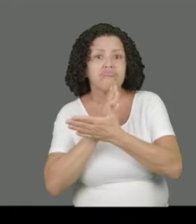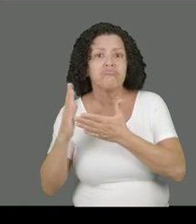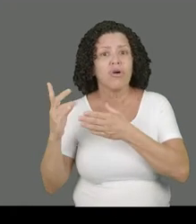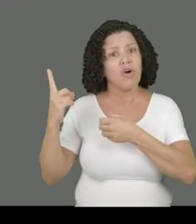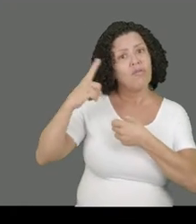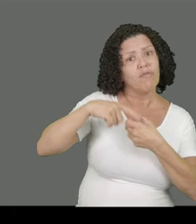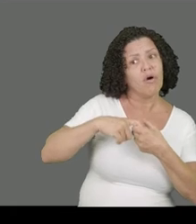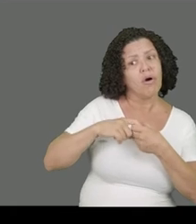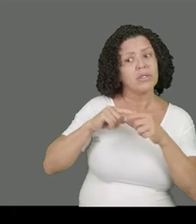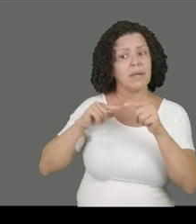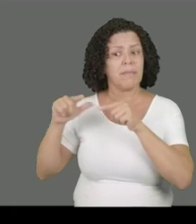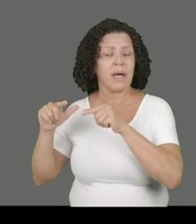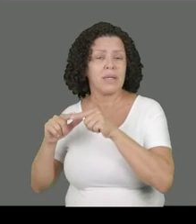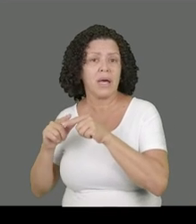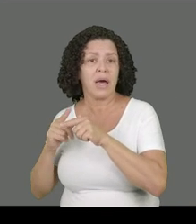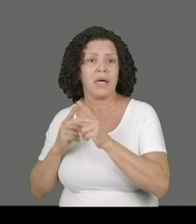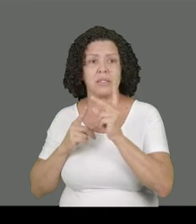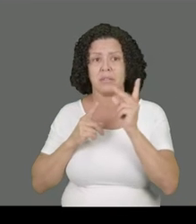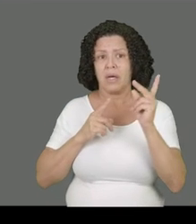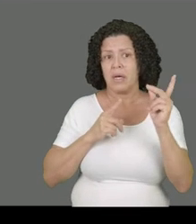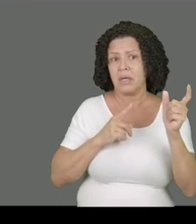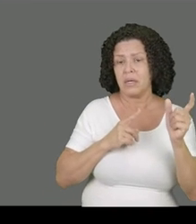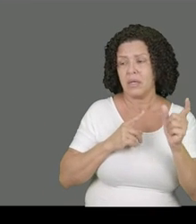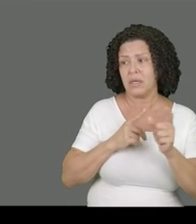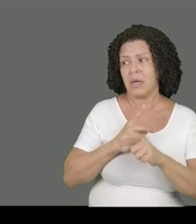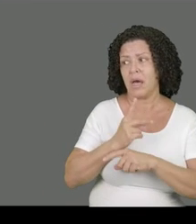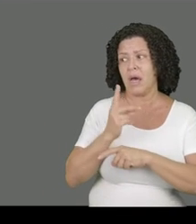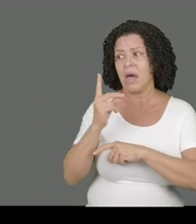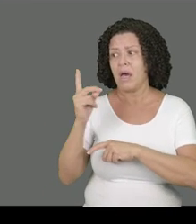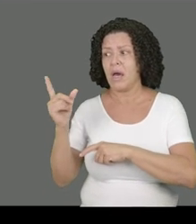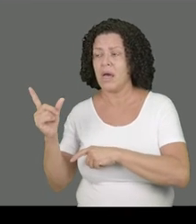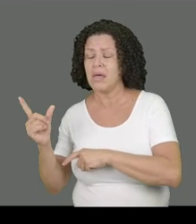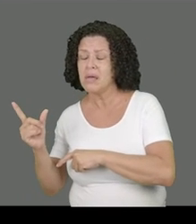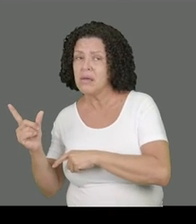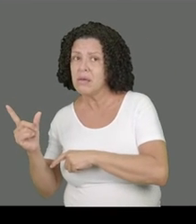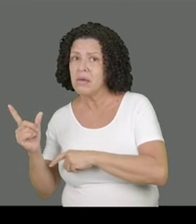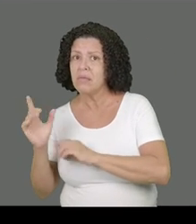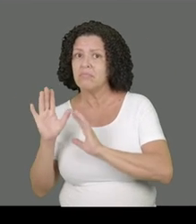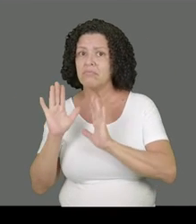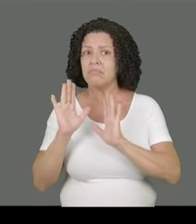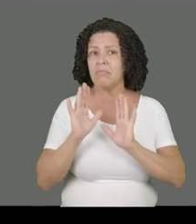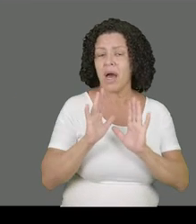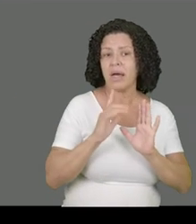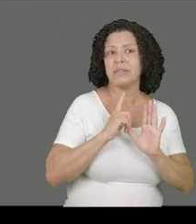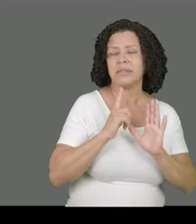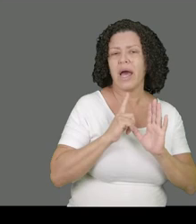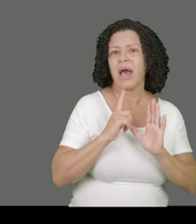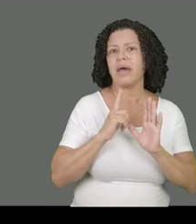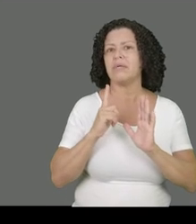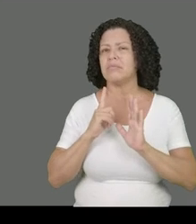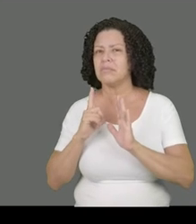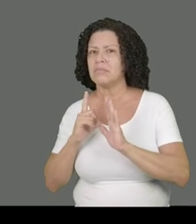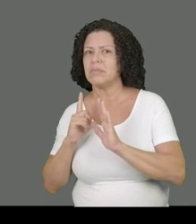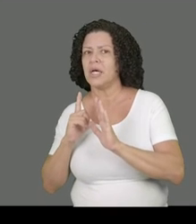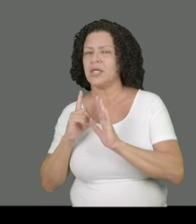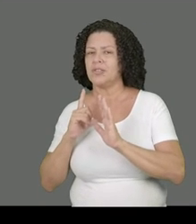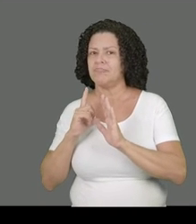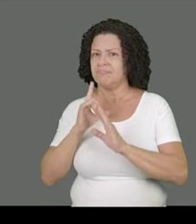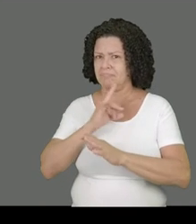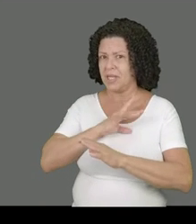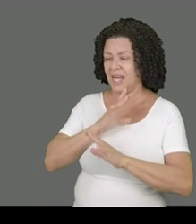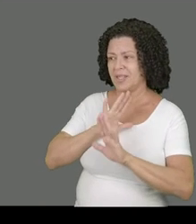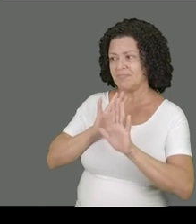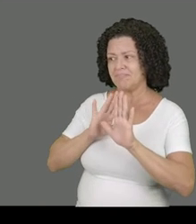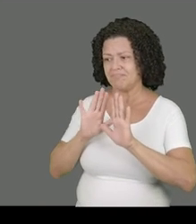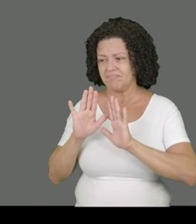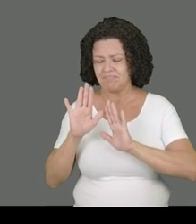já voltando a sair para os seus trabalhos, mas ainda todos com